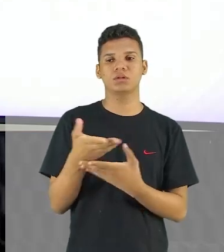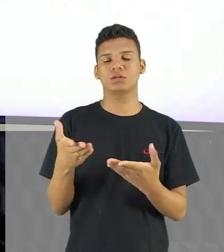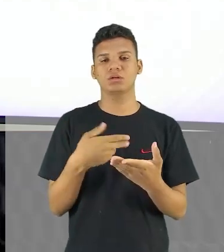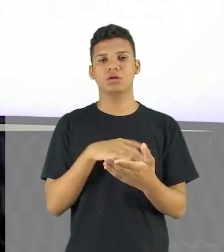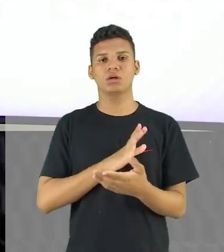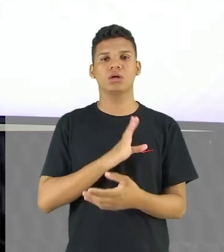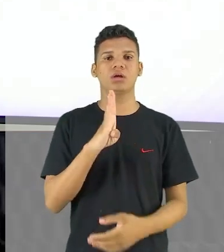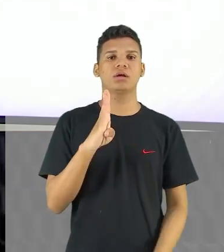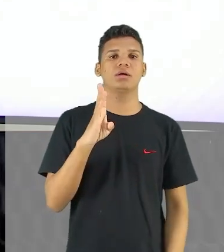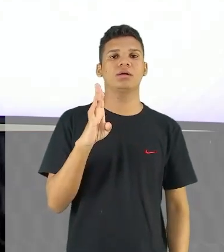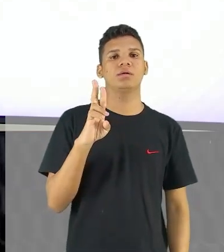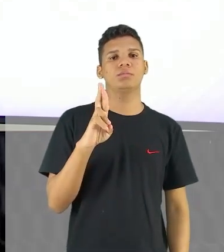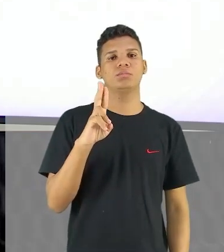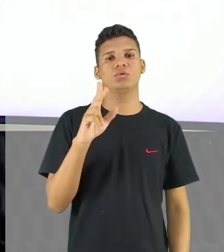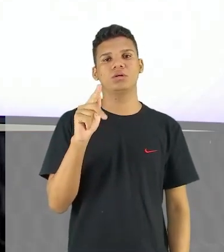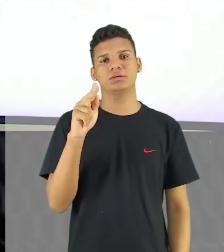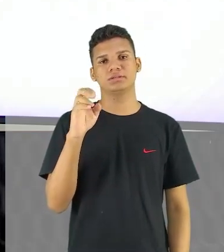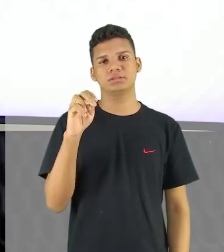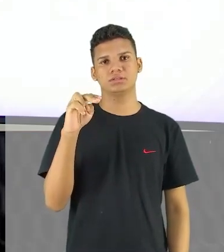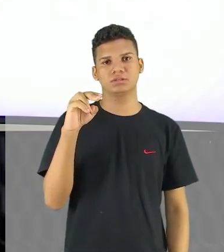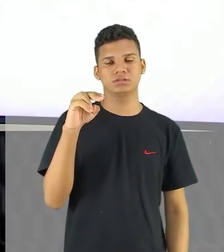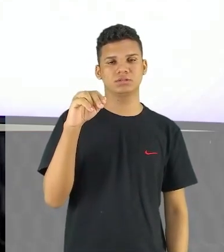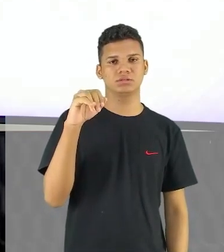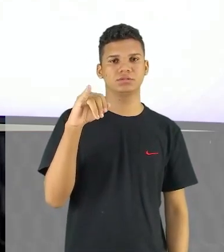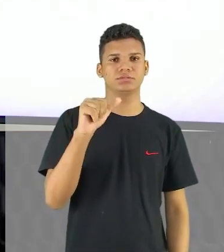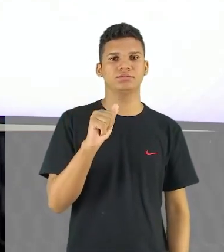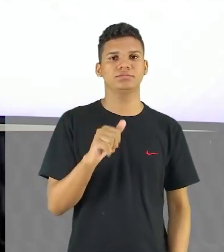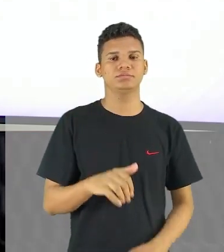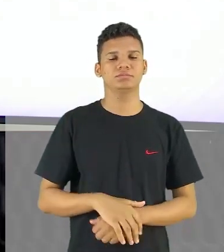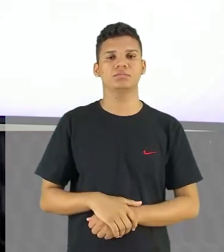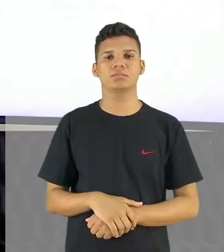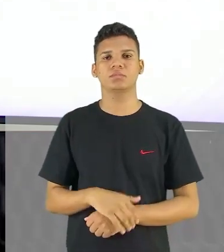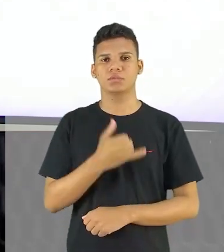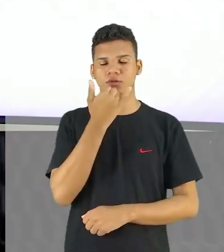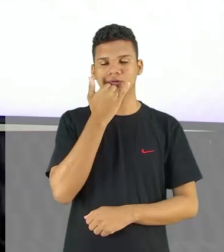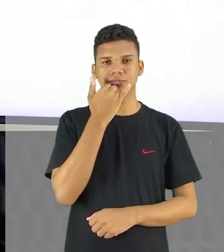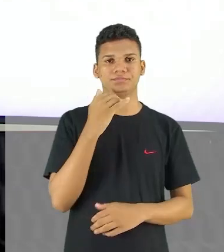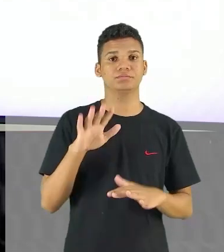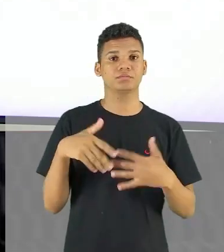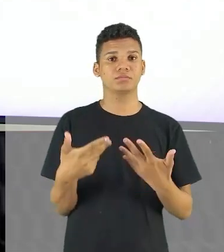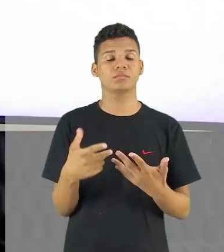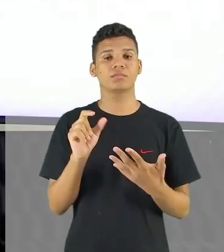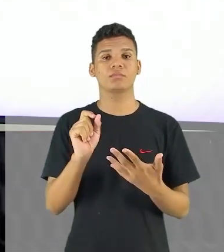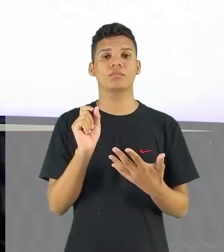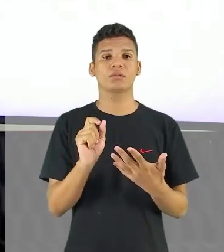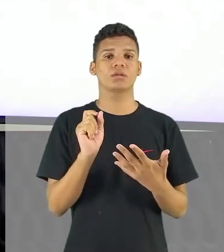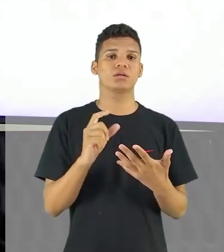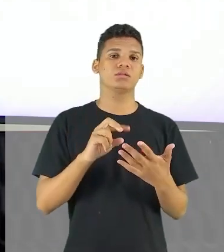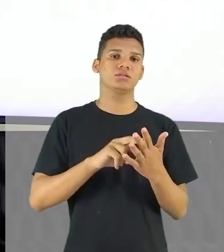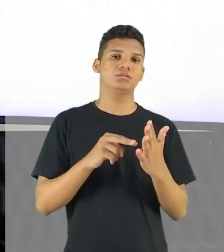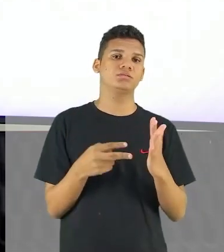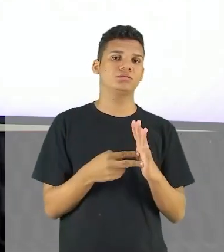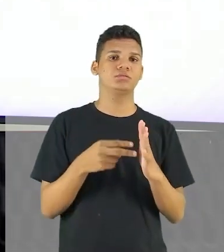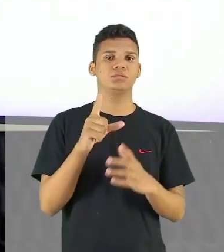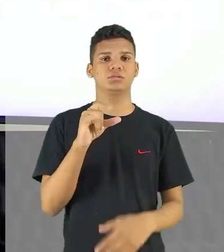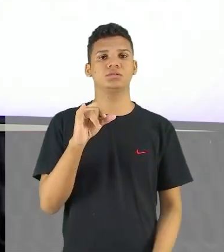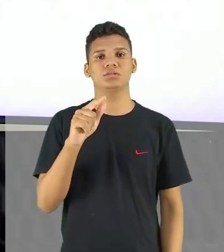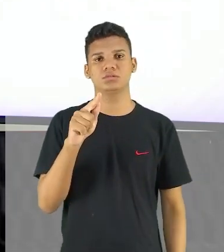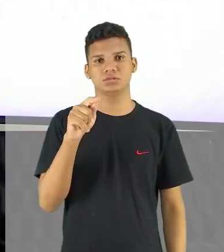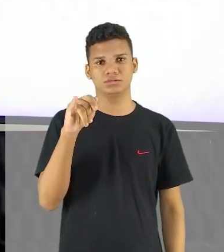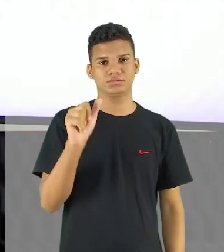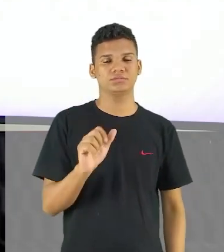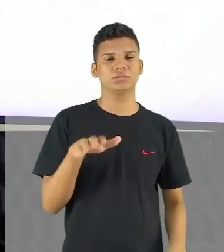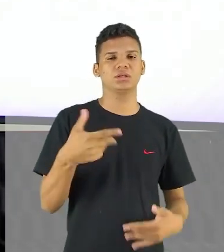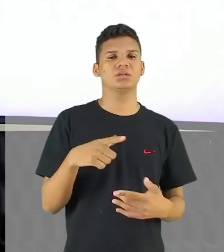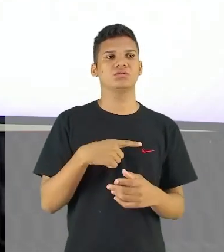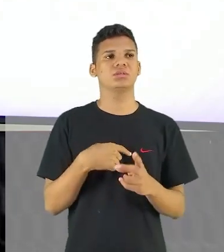se curvavam os poderes públicos e a igreja. A Disciplina do Amor, de Lígia Fagundes Telles. Então, aqui eu